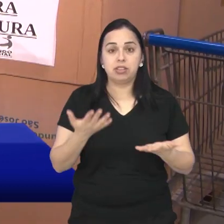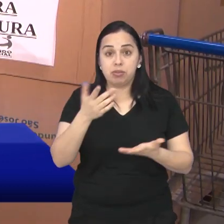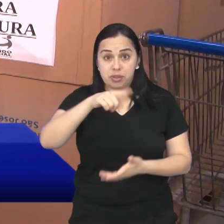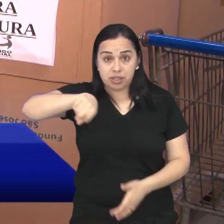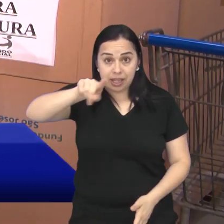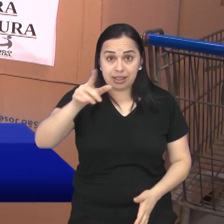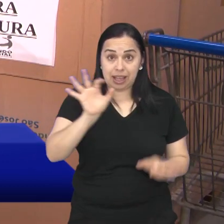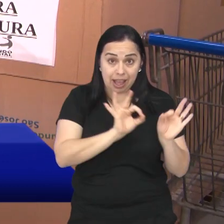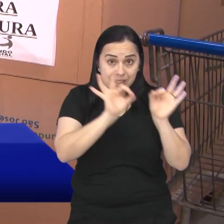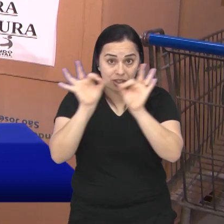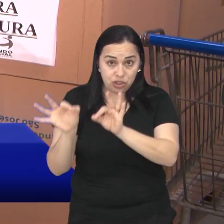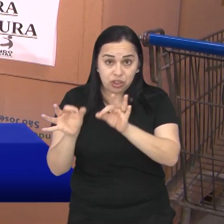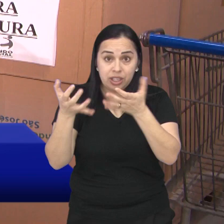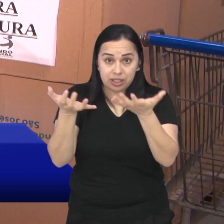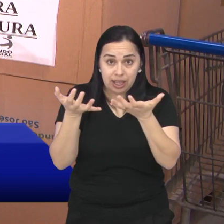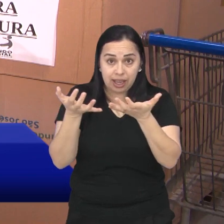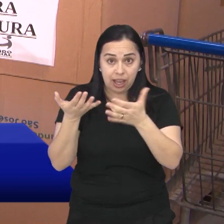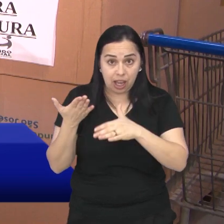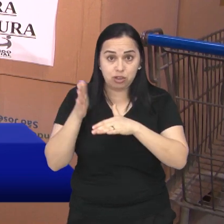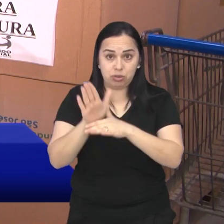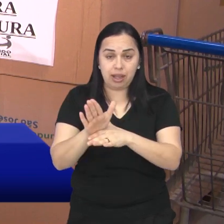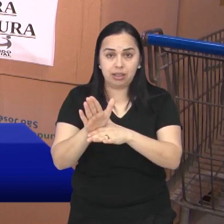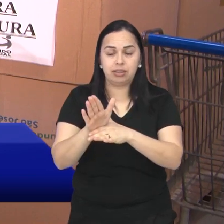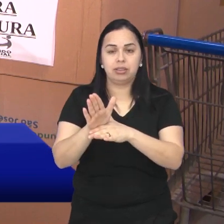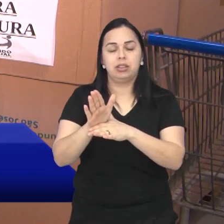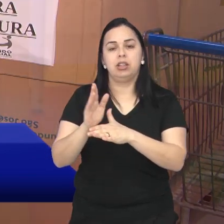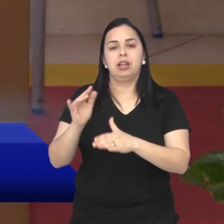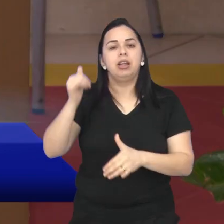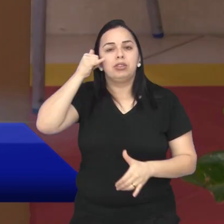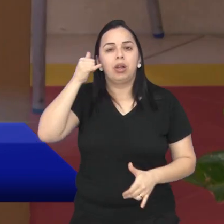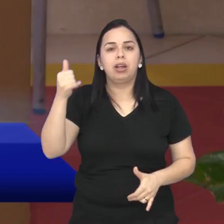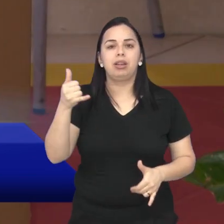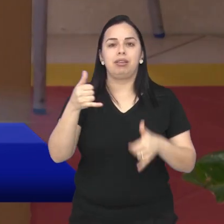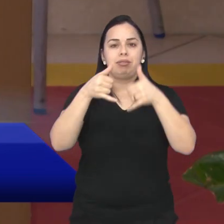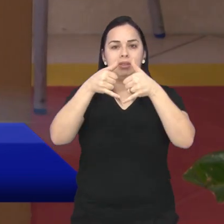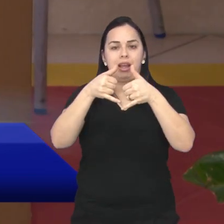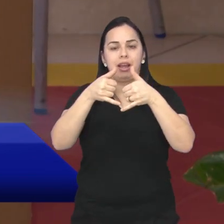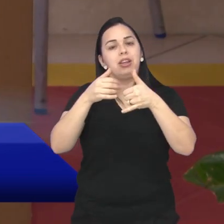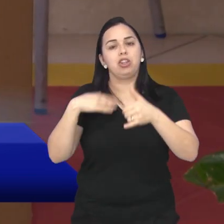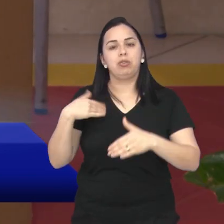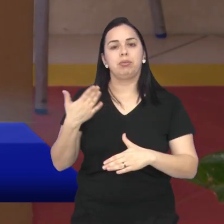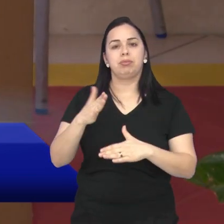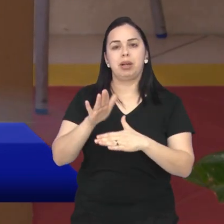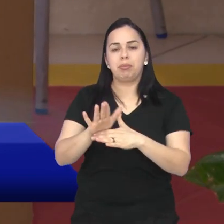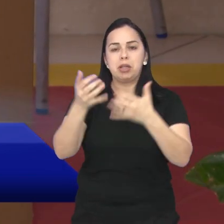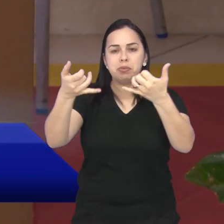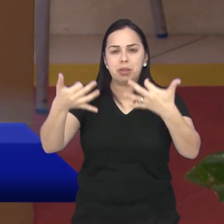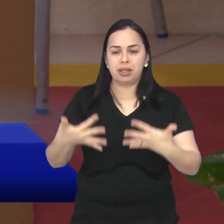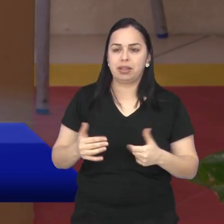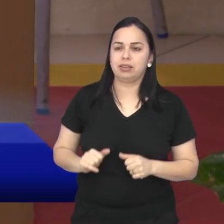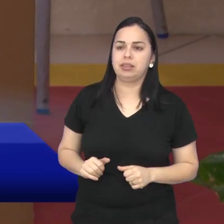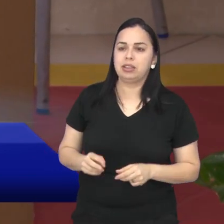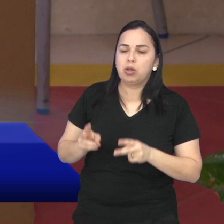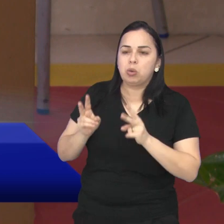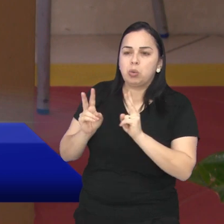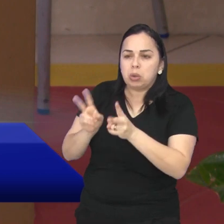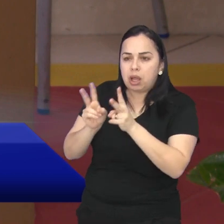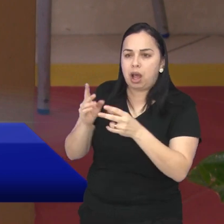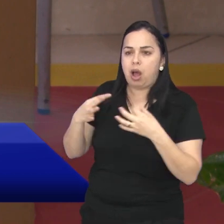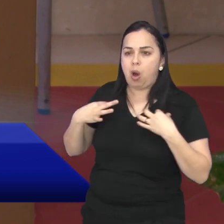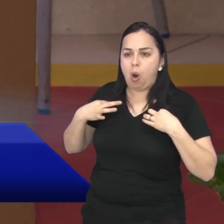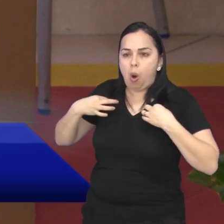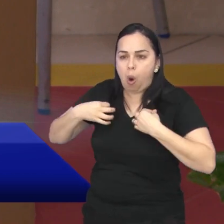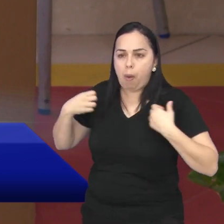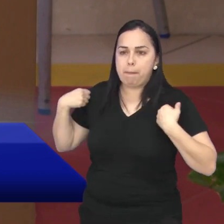um ponto de coleta, é só entrar em contato com o fundo, a gente vai ter o maior prazer em chegar até você. Quem quiser continuar doando roupas,